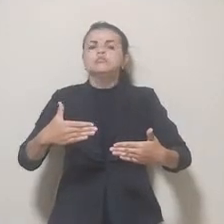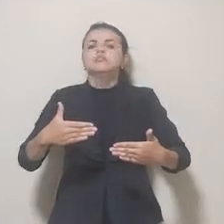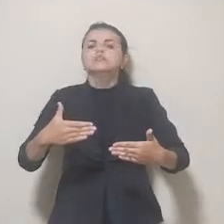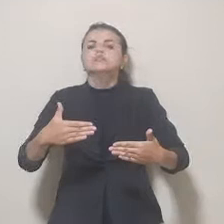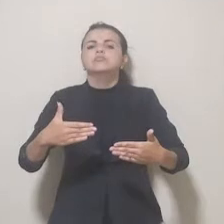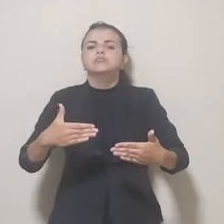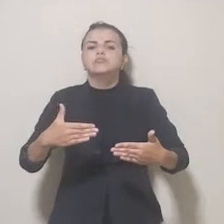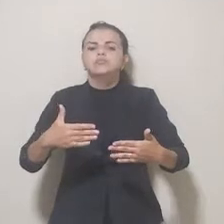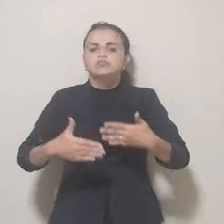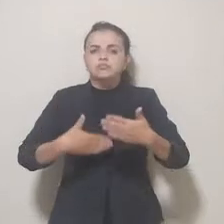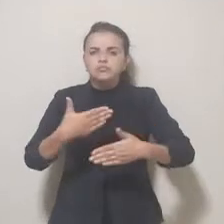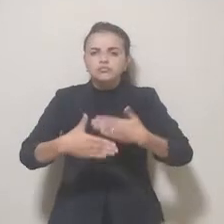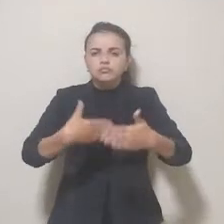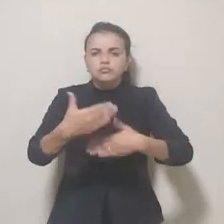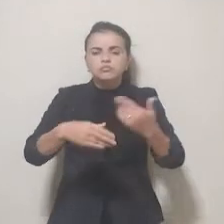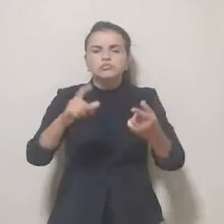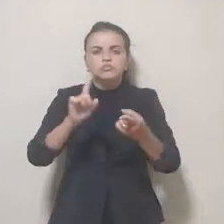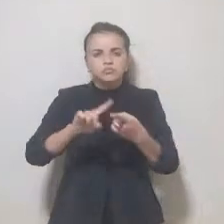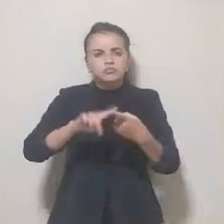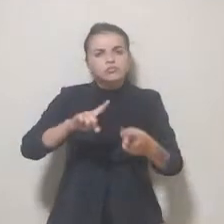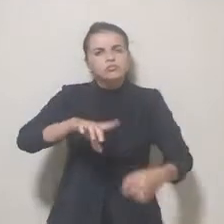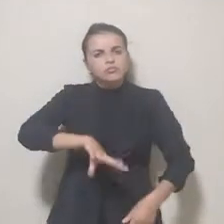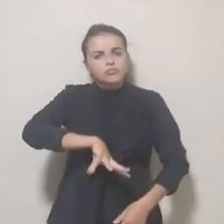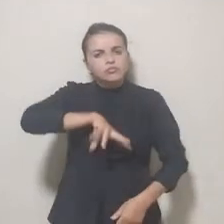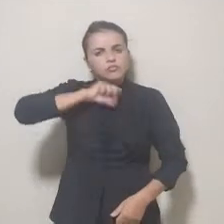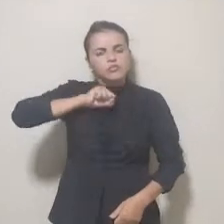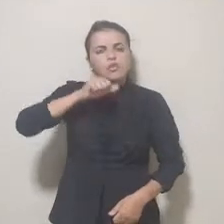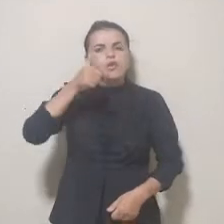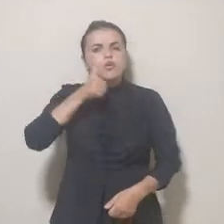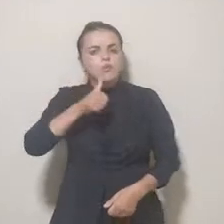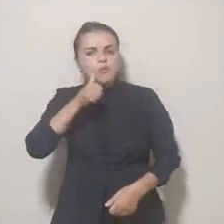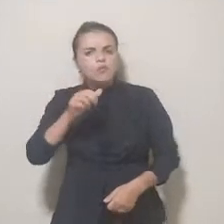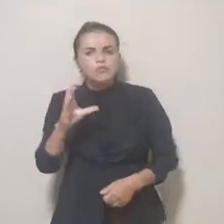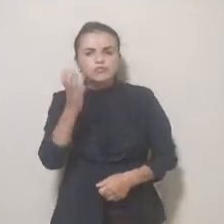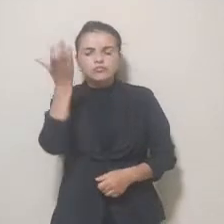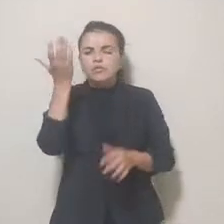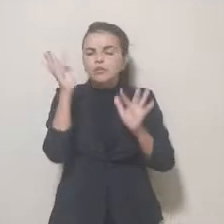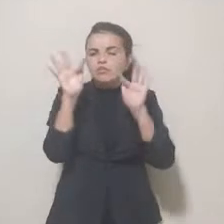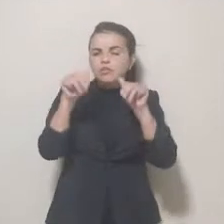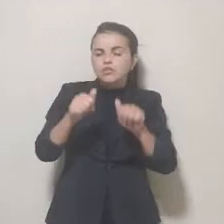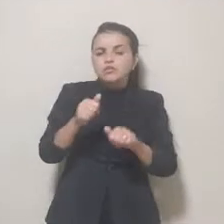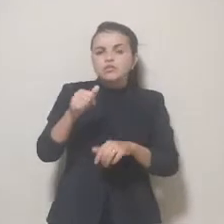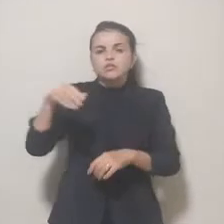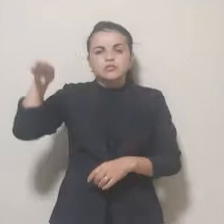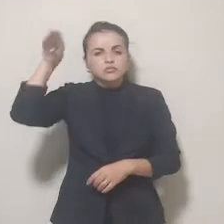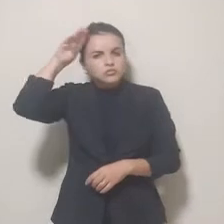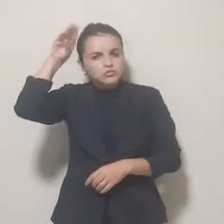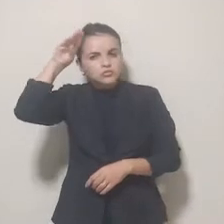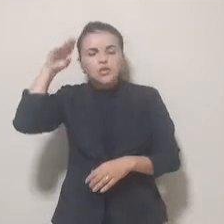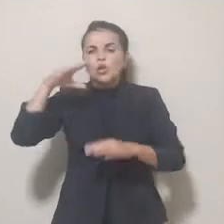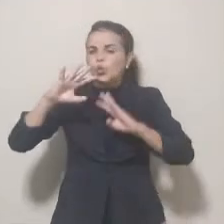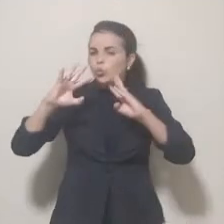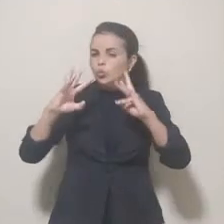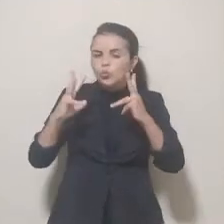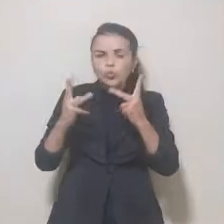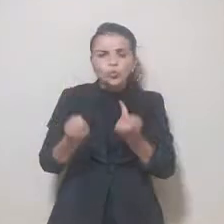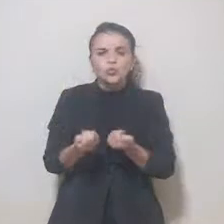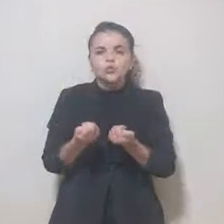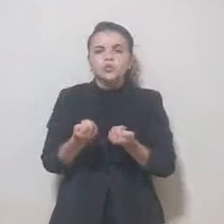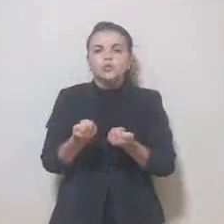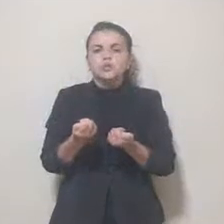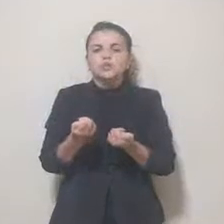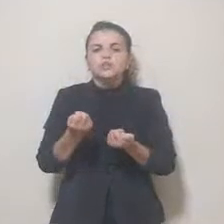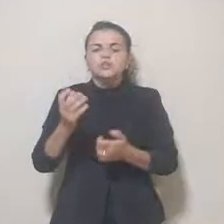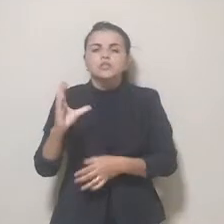como também a questão da menopausa, que acontece nas mulheres, lá no finalzinho da fase adulta. Então a gente vai ver que tudo isso acontece graças